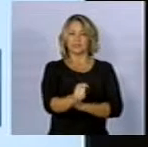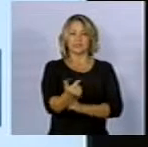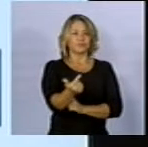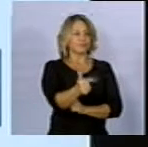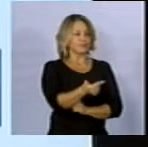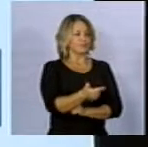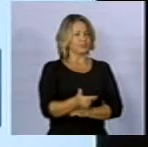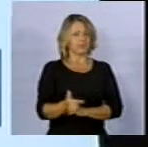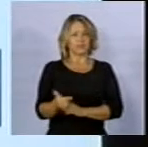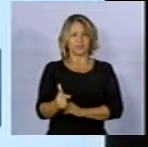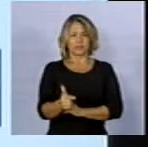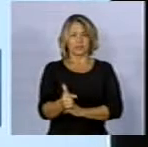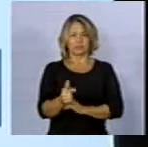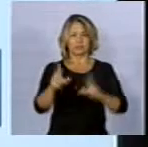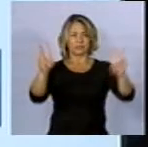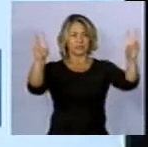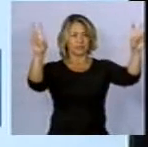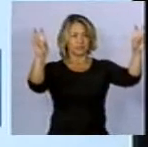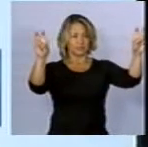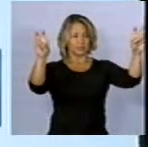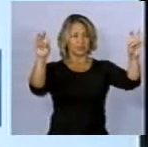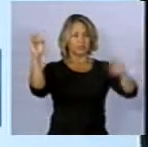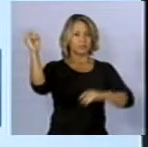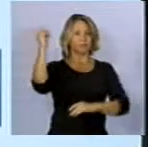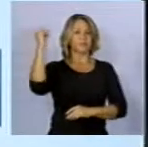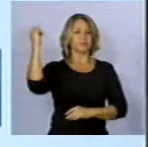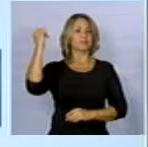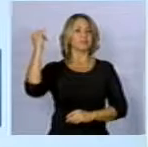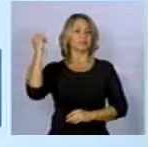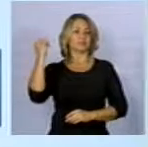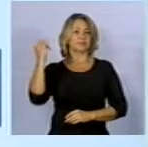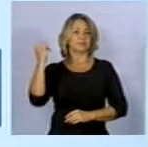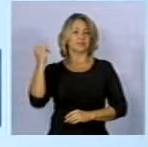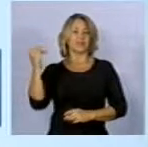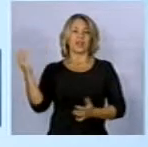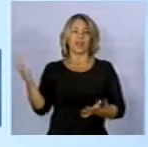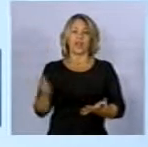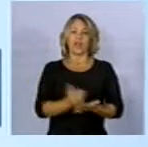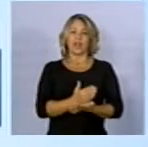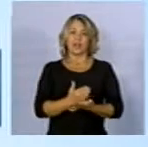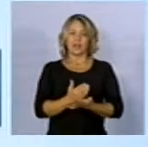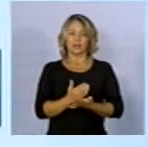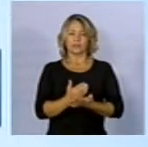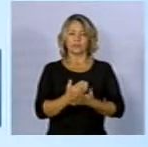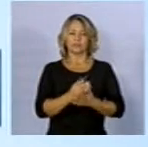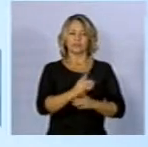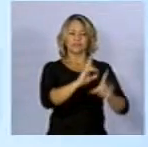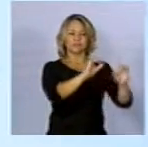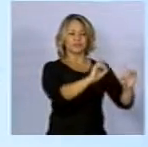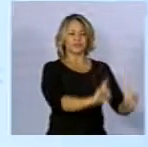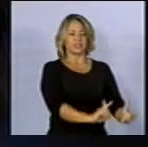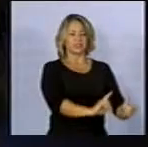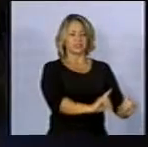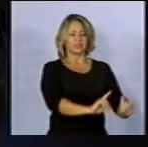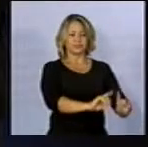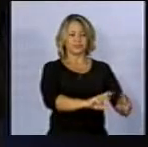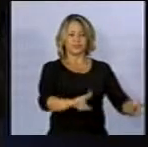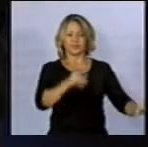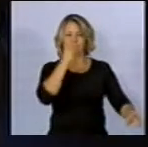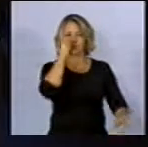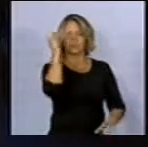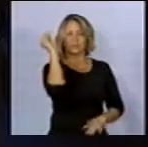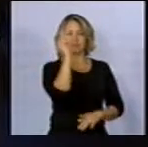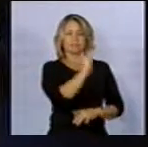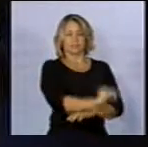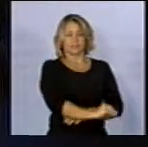tem títulos importantes então vários dos nossos direitos T sido relegado